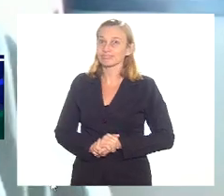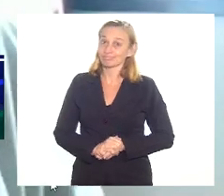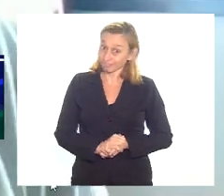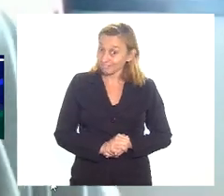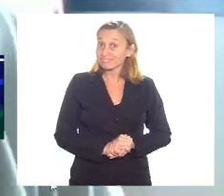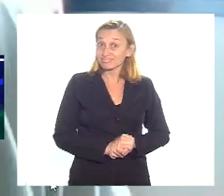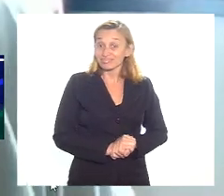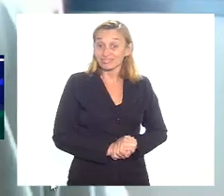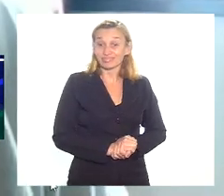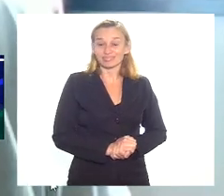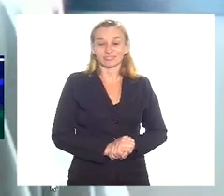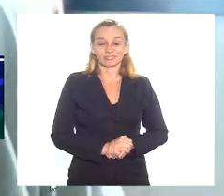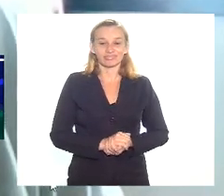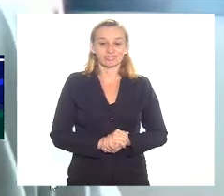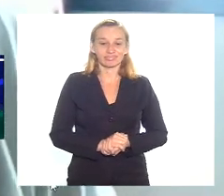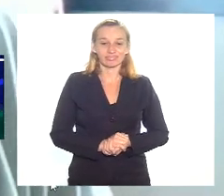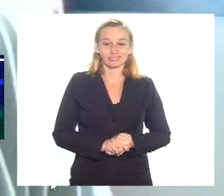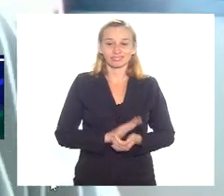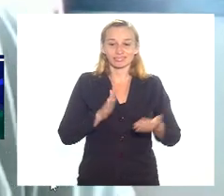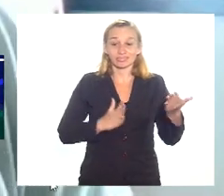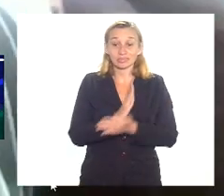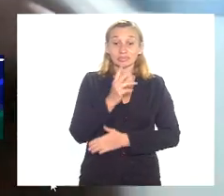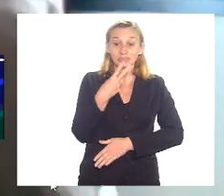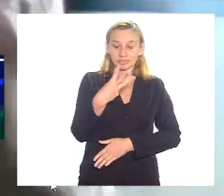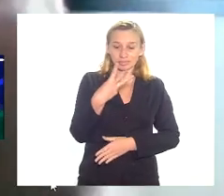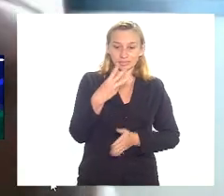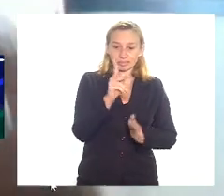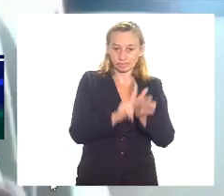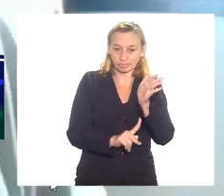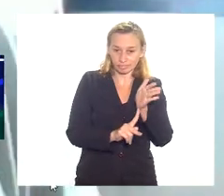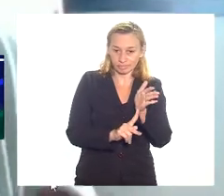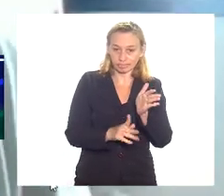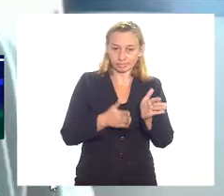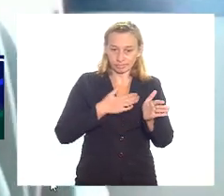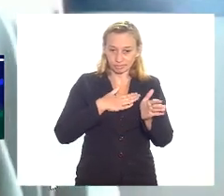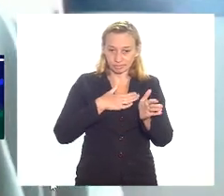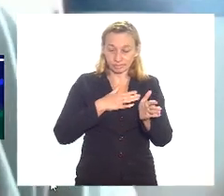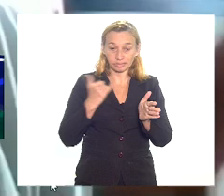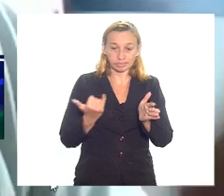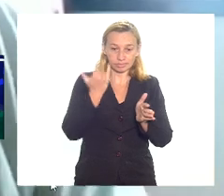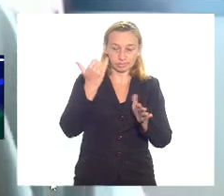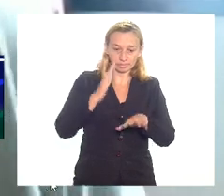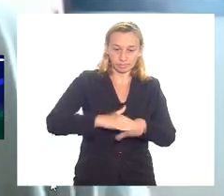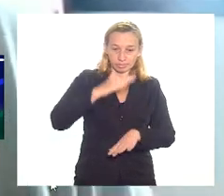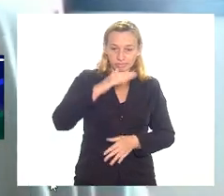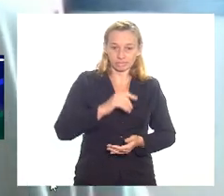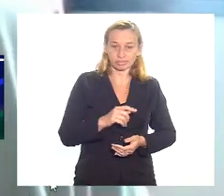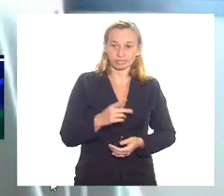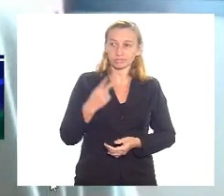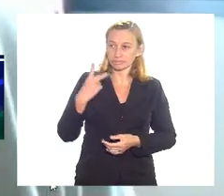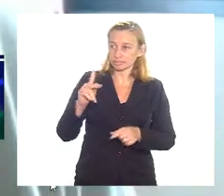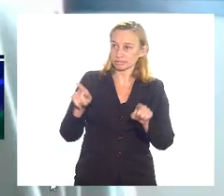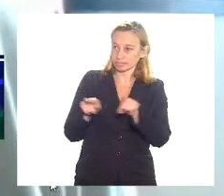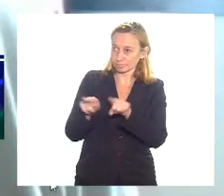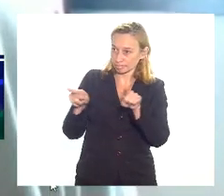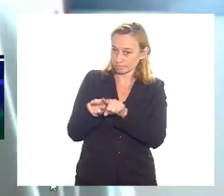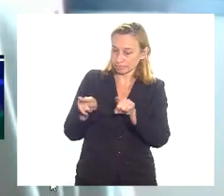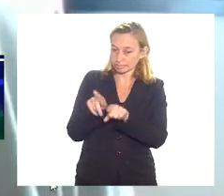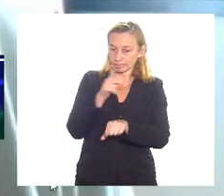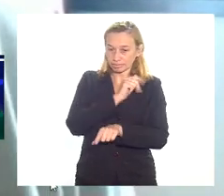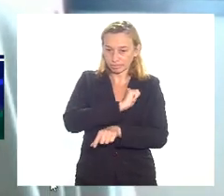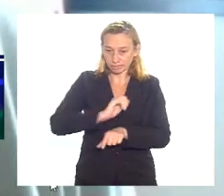Né? Eu aprovei 3 projetos em coautoria com outros, o mais importante em coautoria com Vossa Excelência,